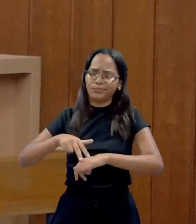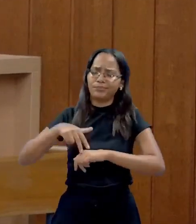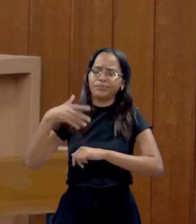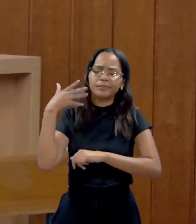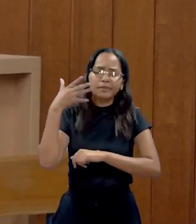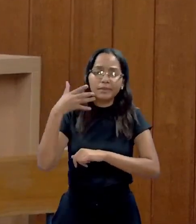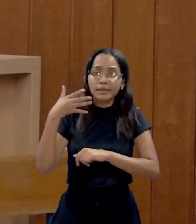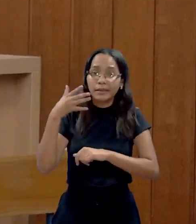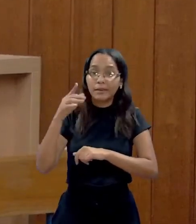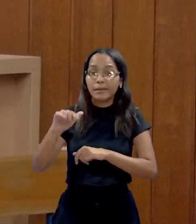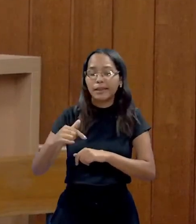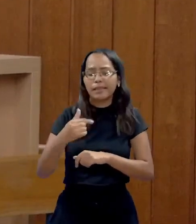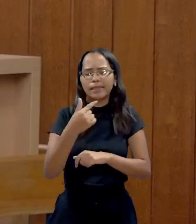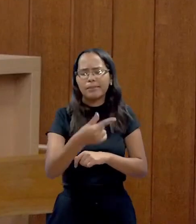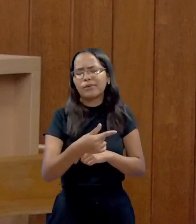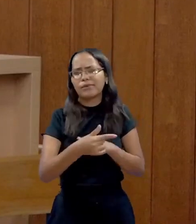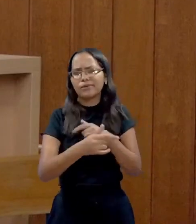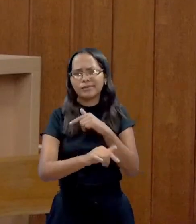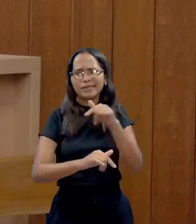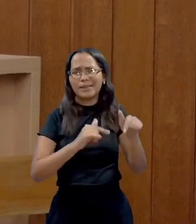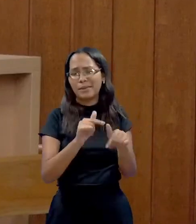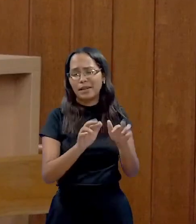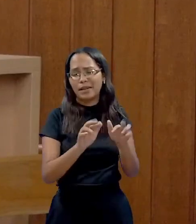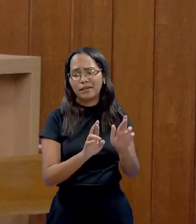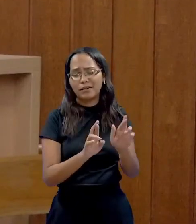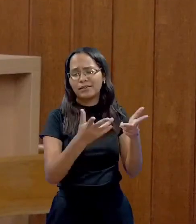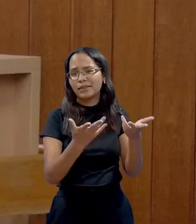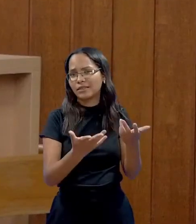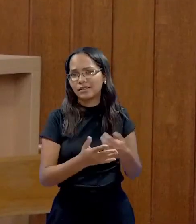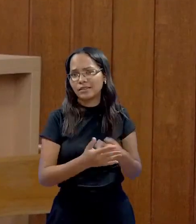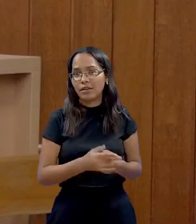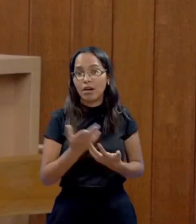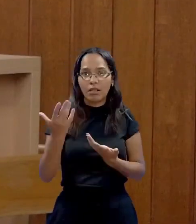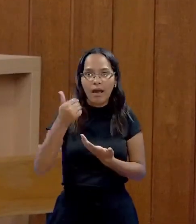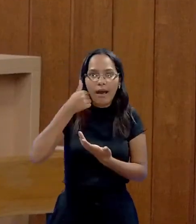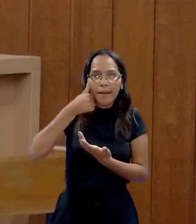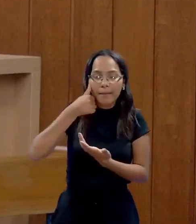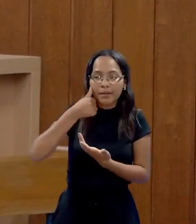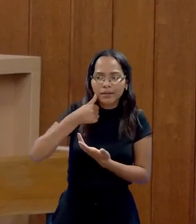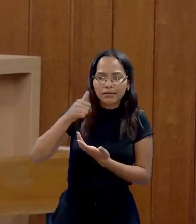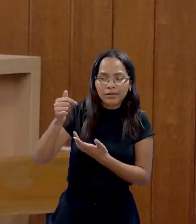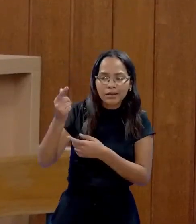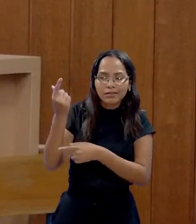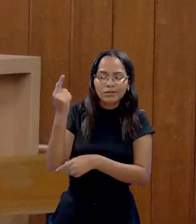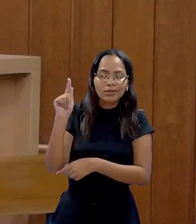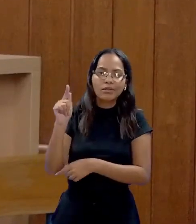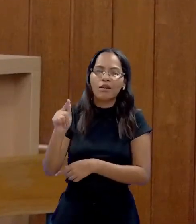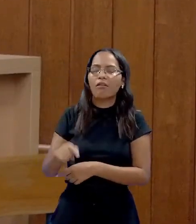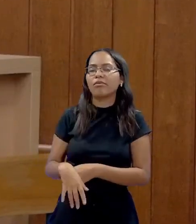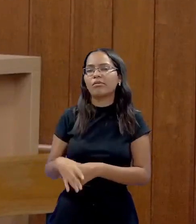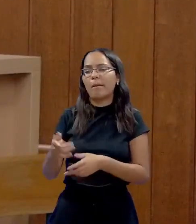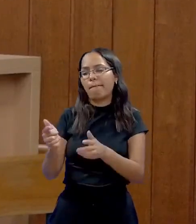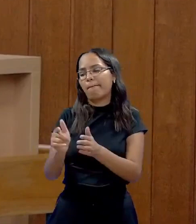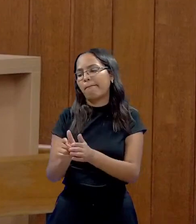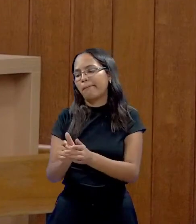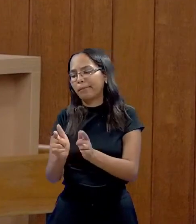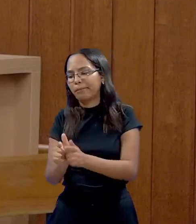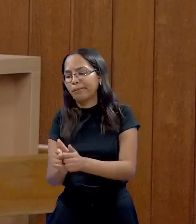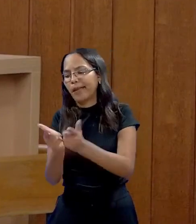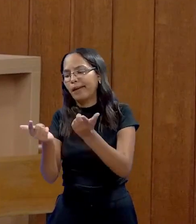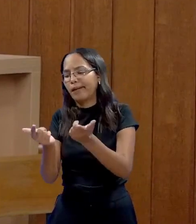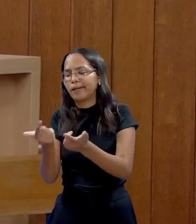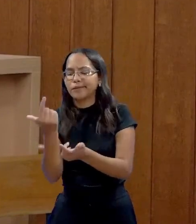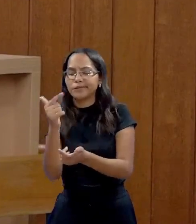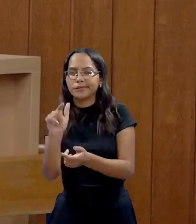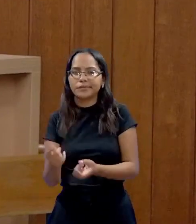vão para suas atividades enquanto as mulheres de Goiânia vão empobrecendo. Porque isso,